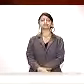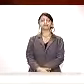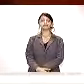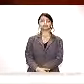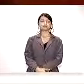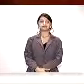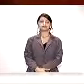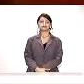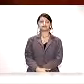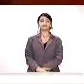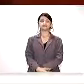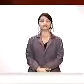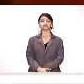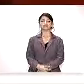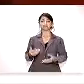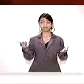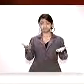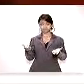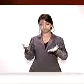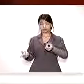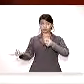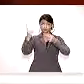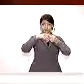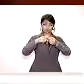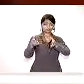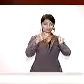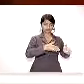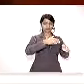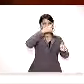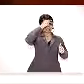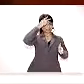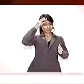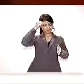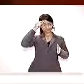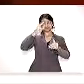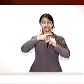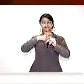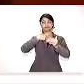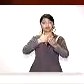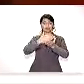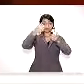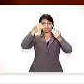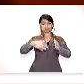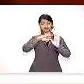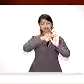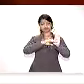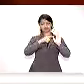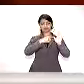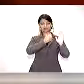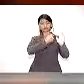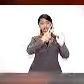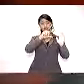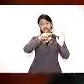dezembro voltando a sessão Municipal do início eh relatando em conjunto os itens 29